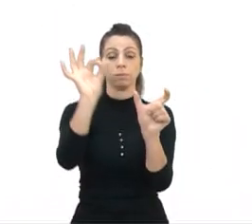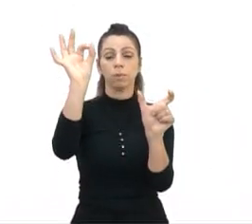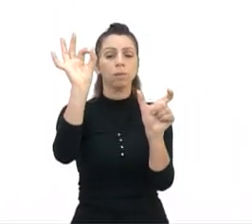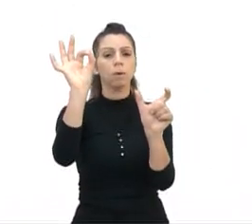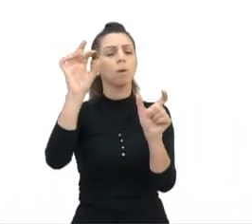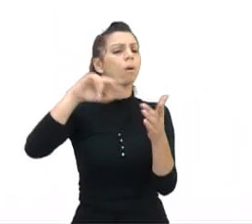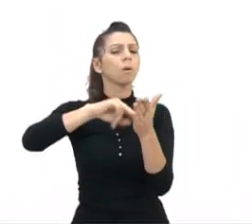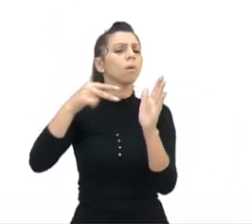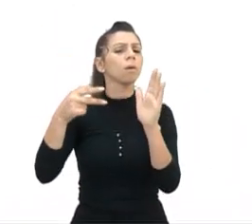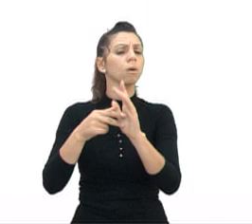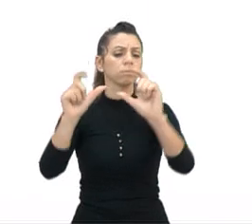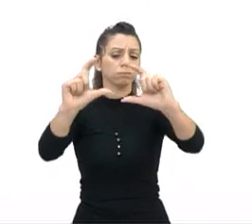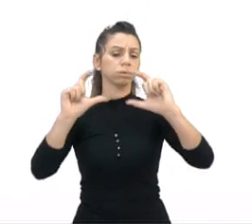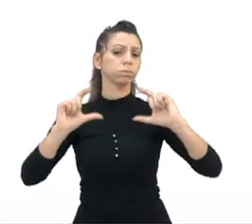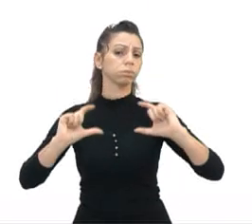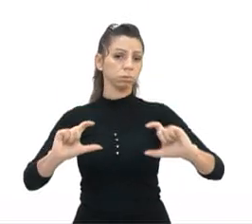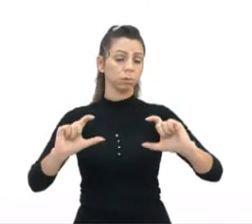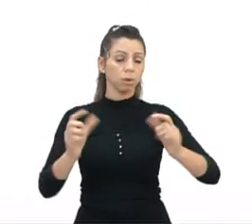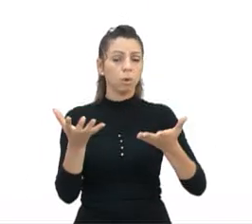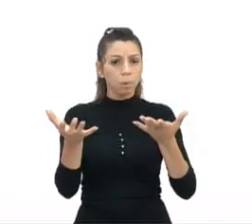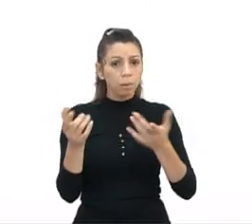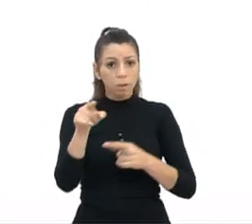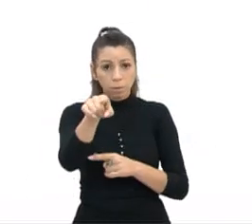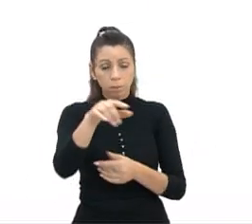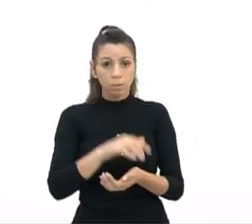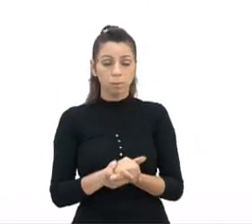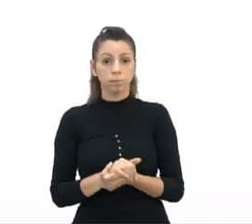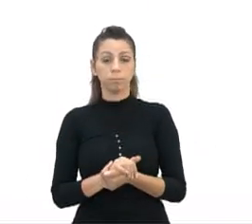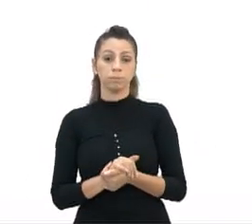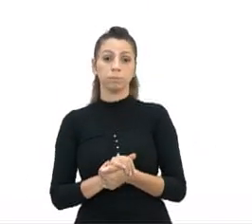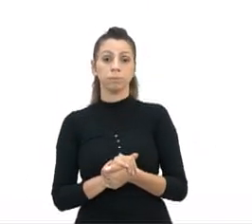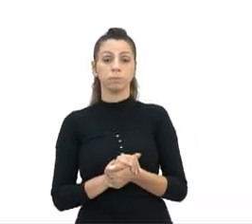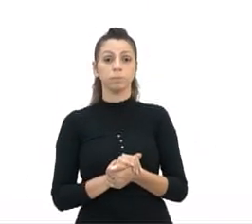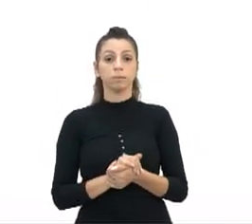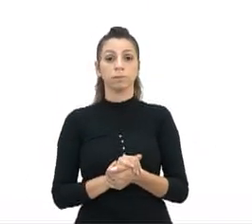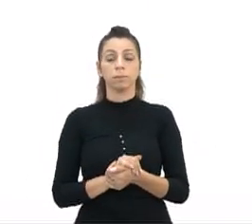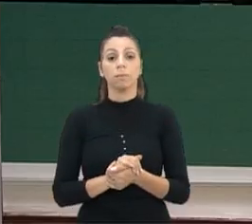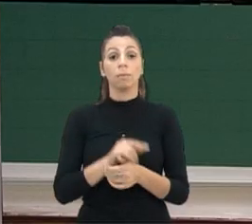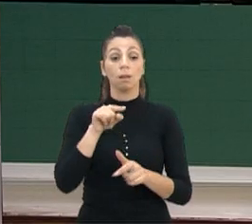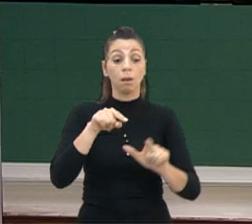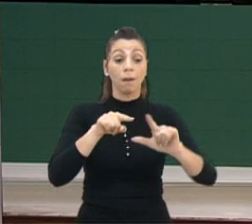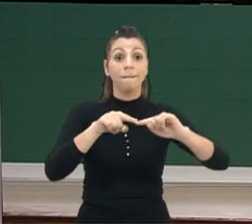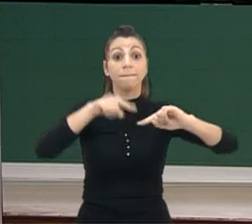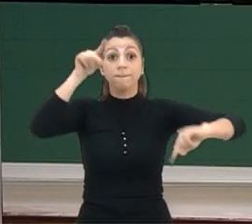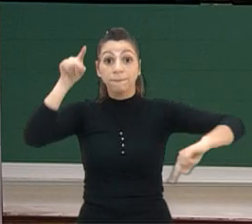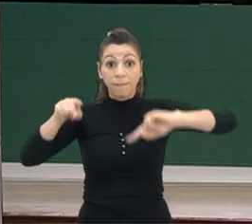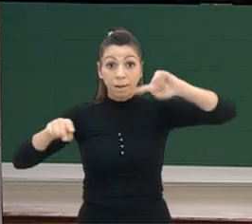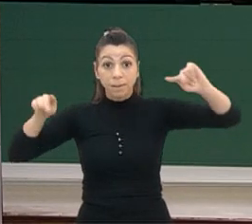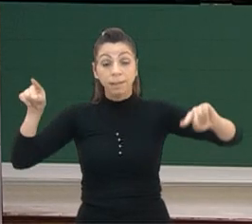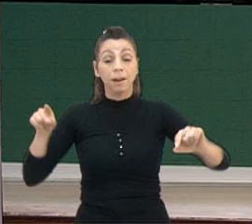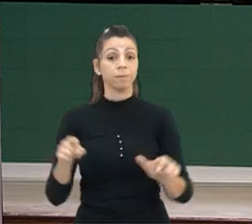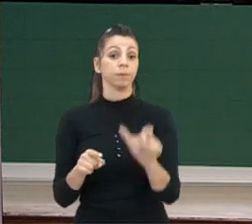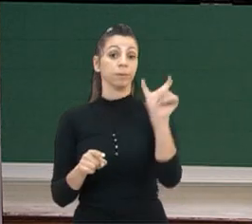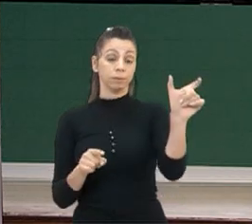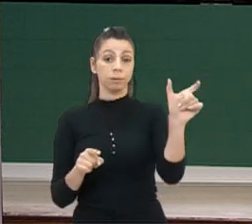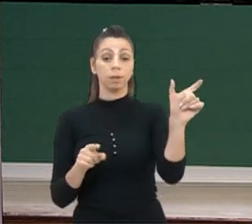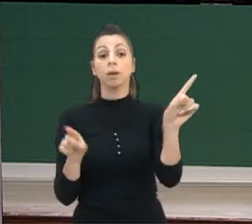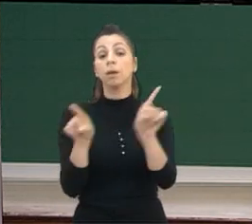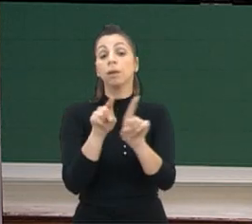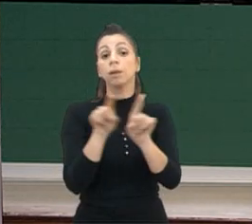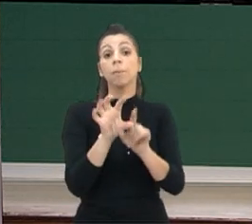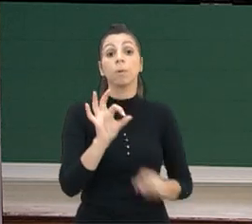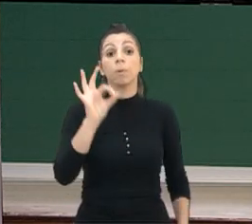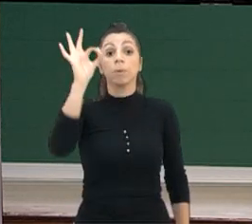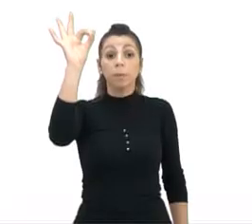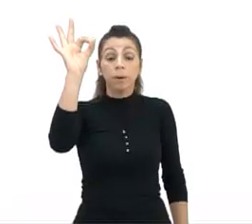dizer dos monômios abaixo? O que eu quero de você? Diga para mim quais são as variáveis do monômio e diga também qual é o grau desse